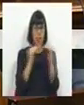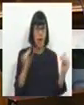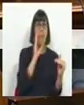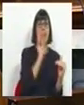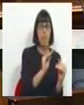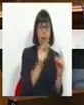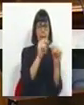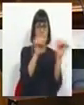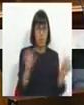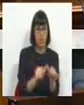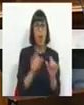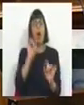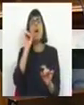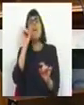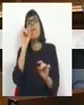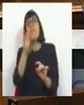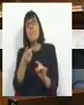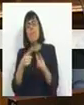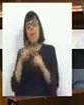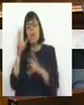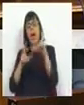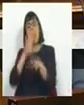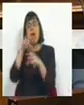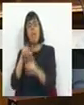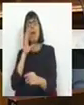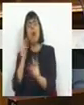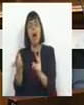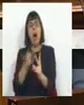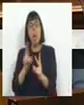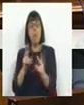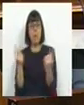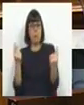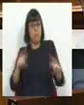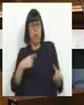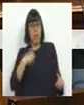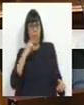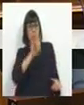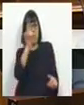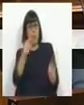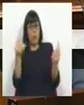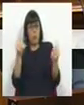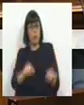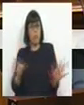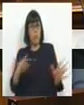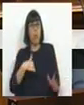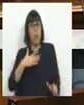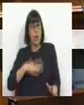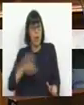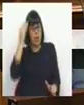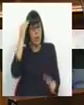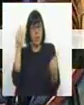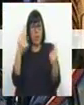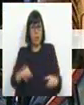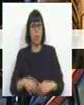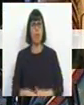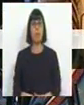ou tratou-se do quadro de acionistas da banca? É só o que eu pergunto, é só o que eu quero